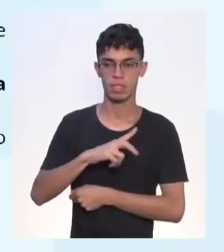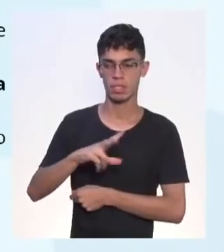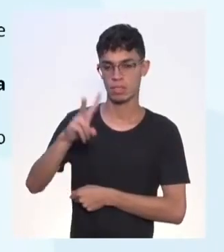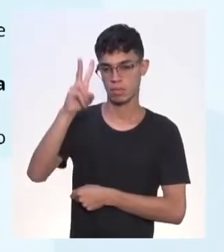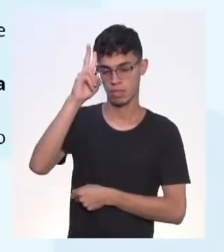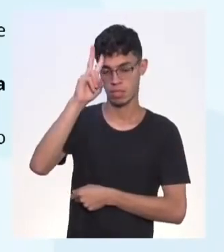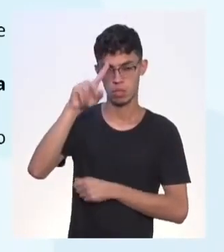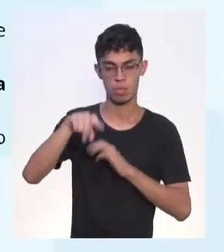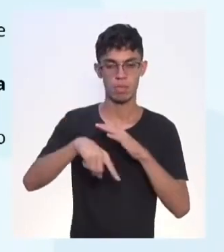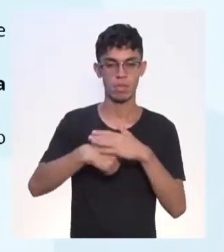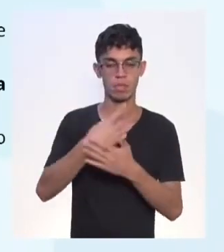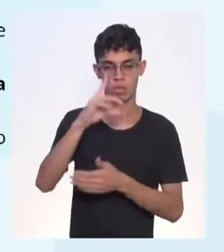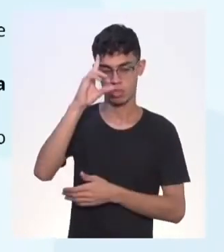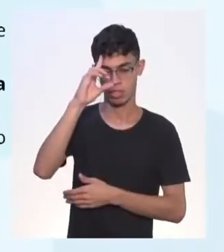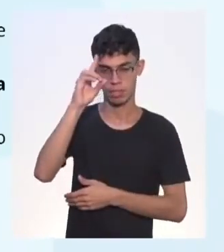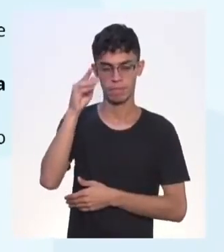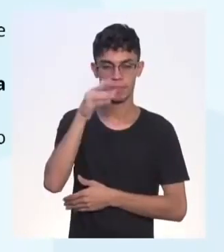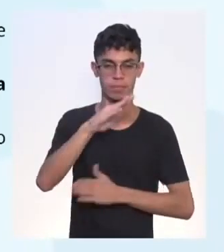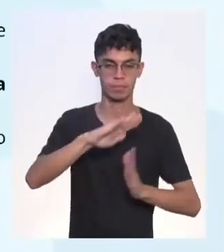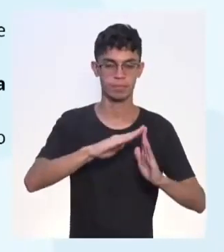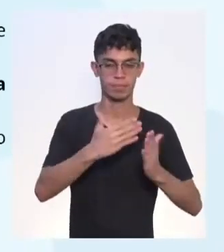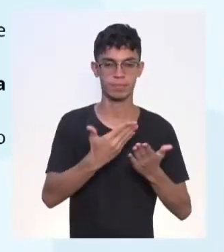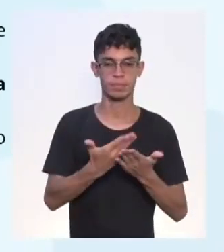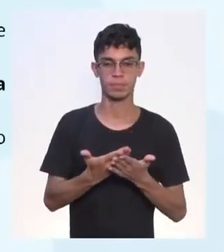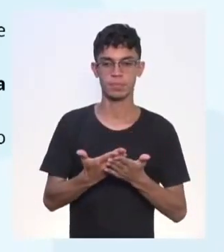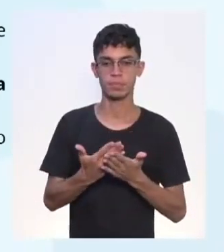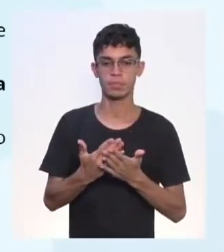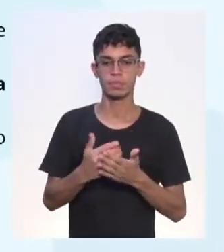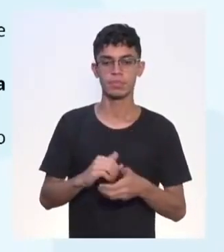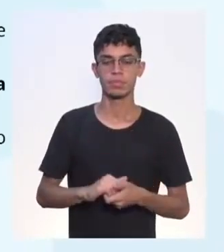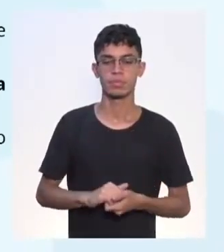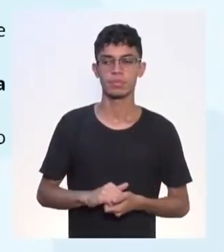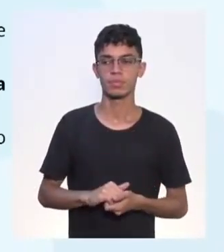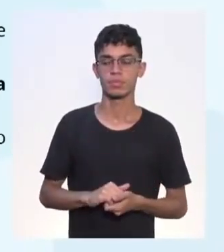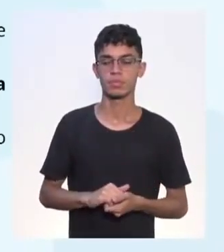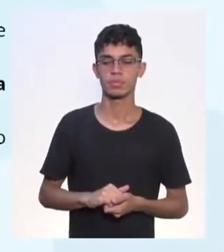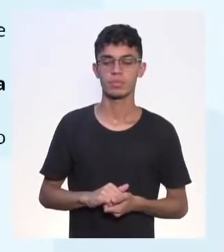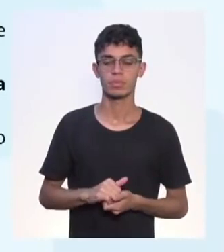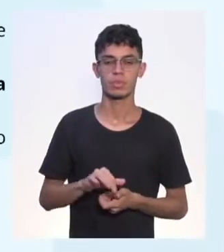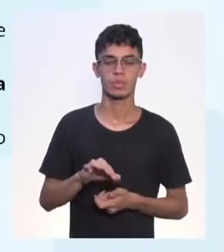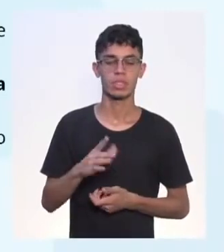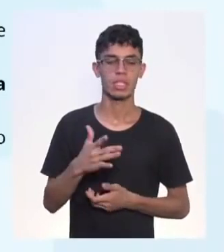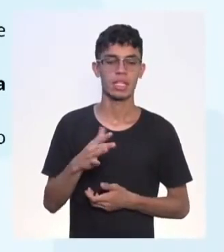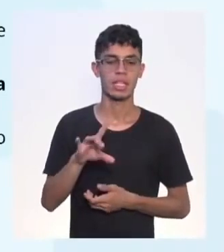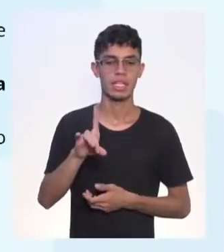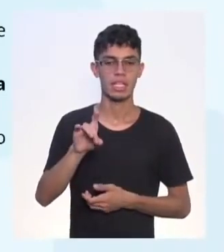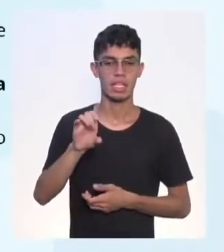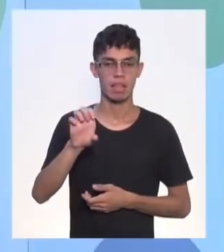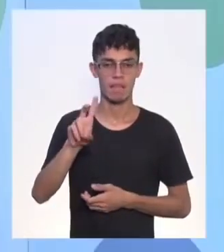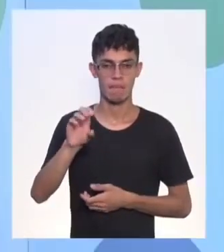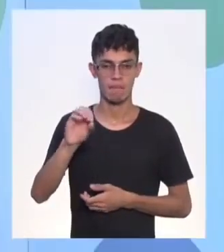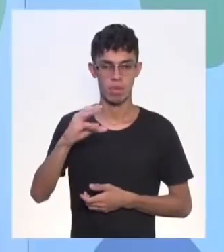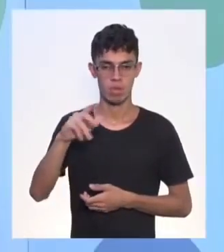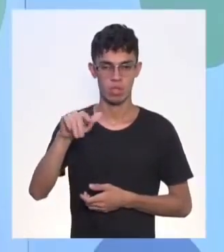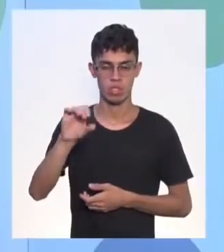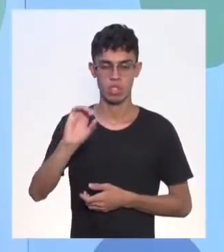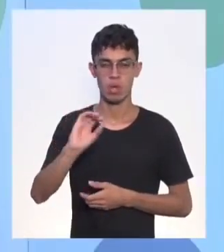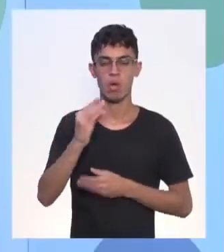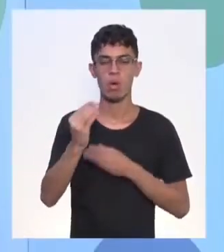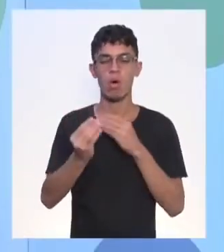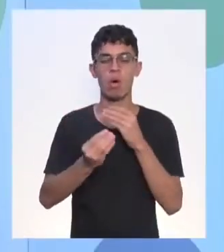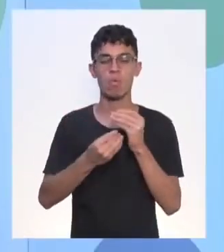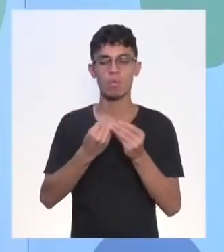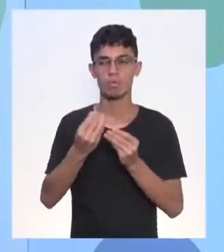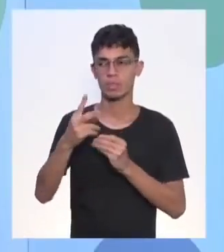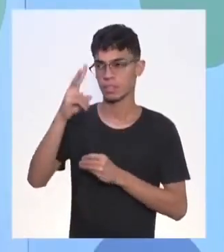de escola. E aí tem esse outro termo, com devoção, que ele foi antecipado. Esse com devoção é a forma como eu guardo